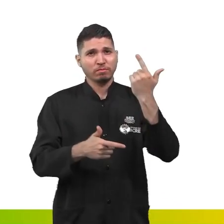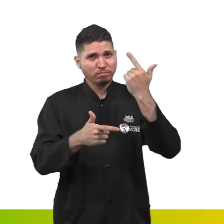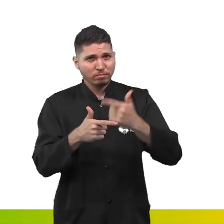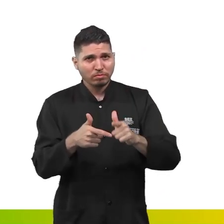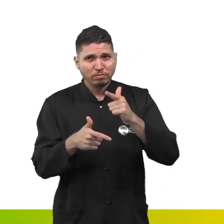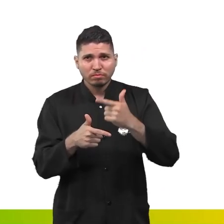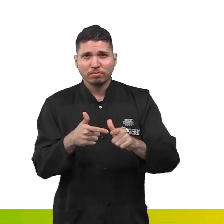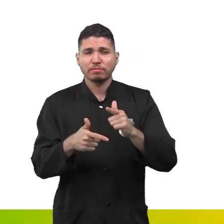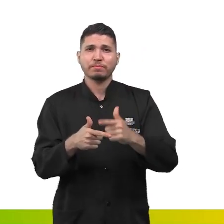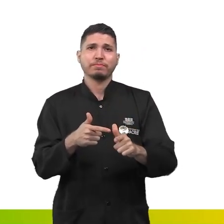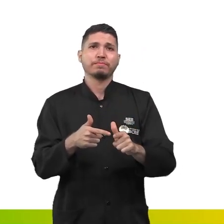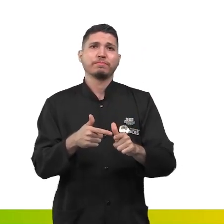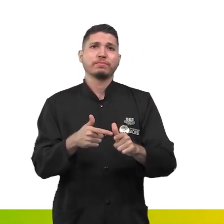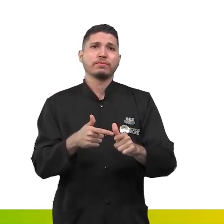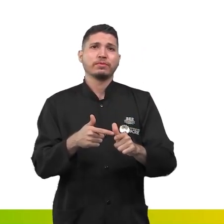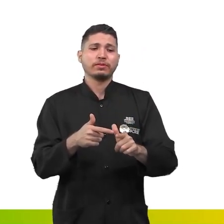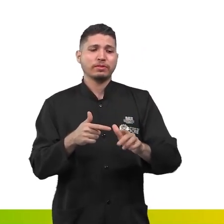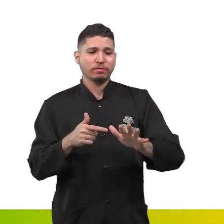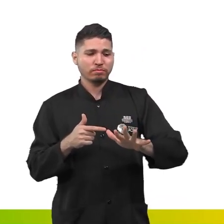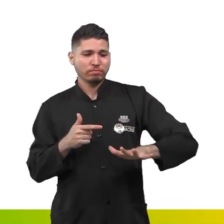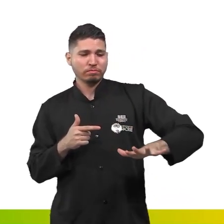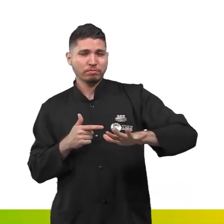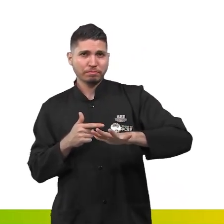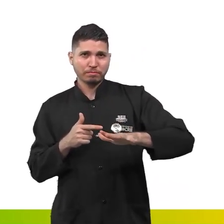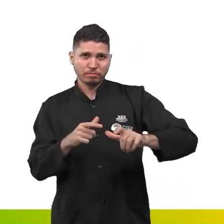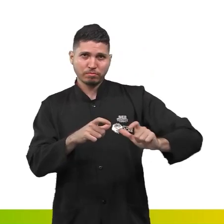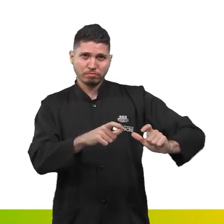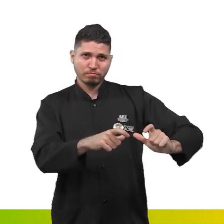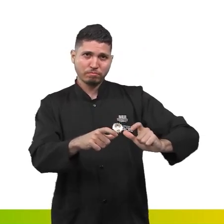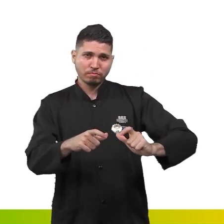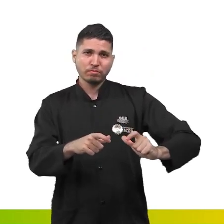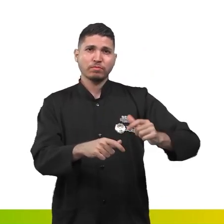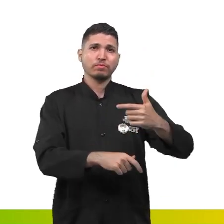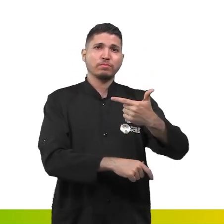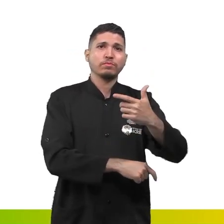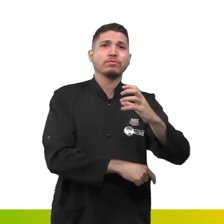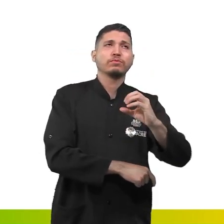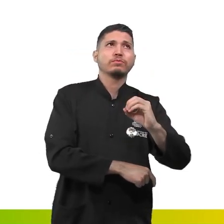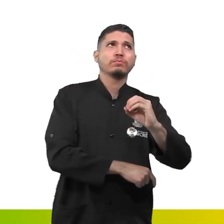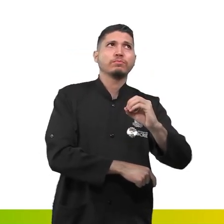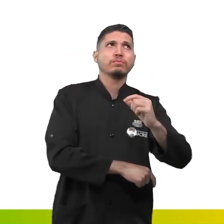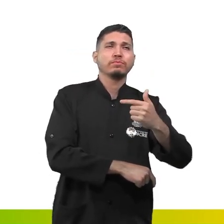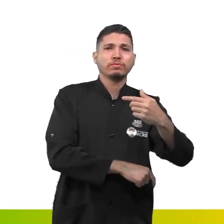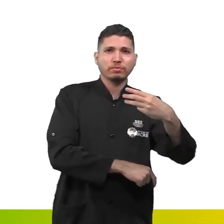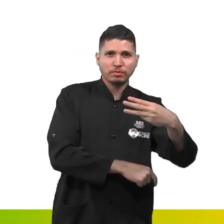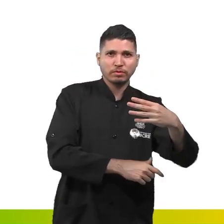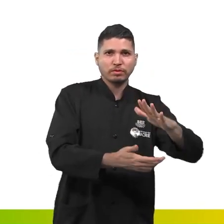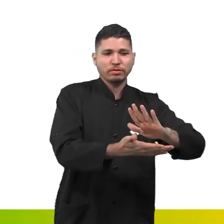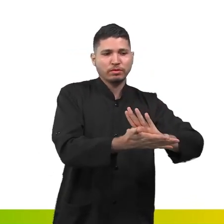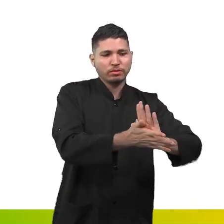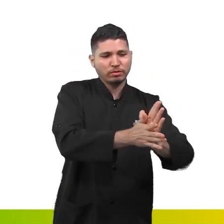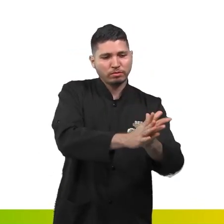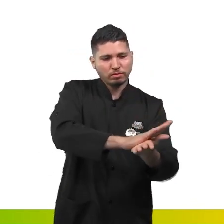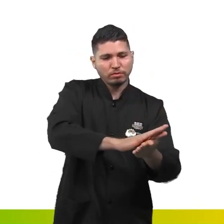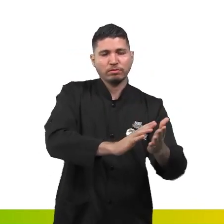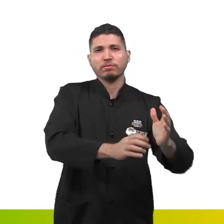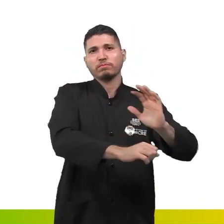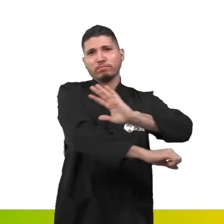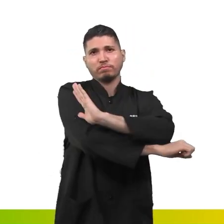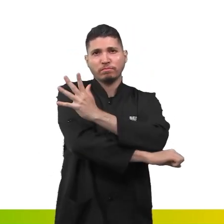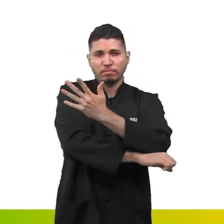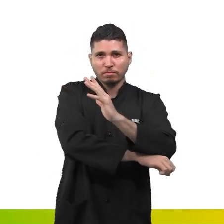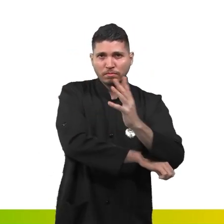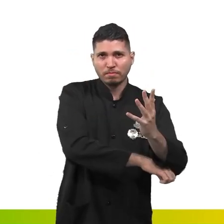área desmatada, pessoal, em 2023, segundo dados do INPE,